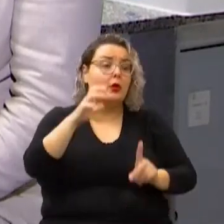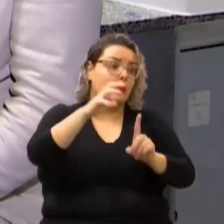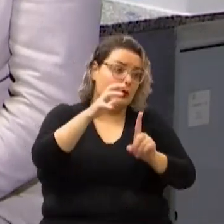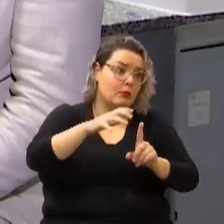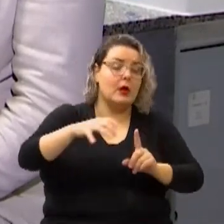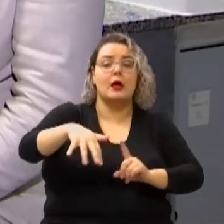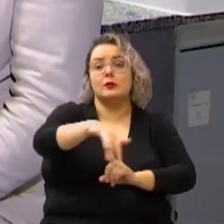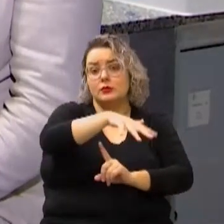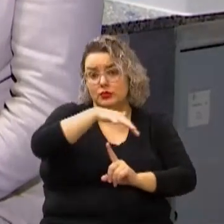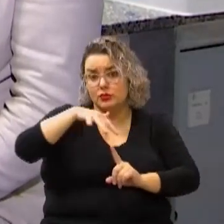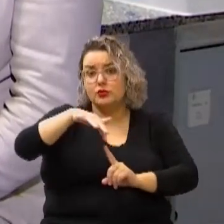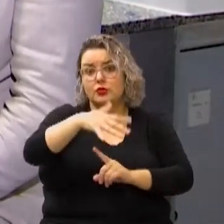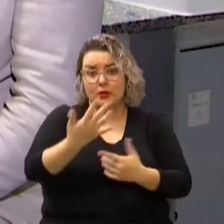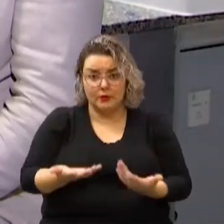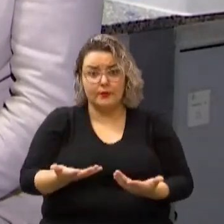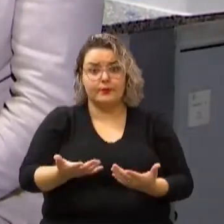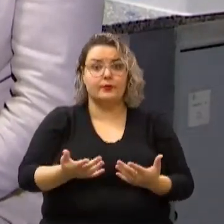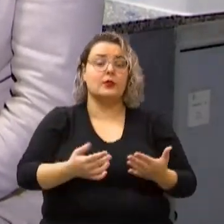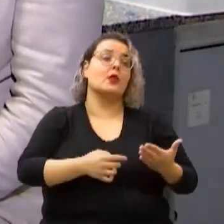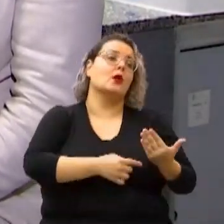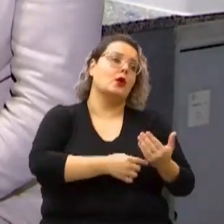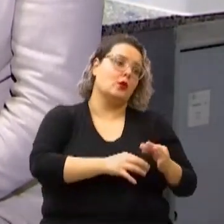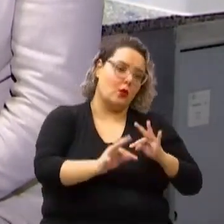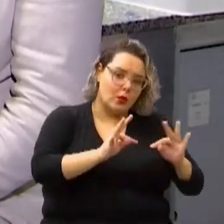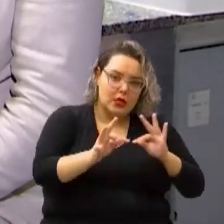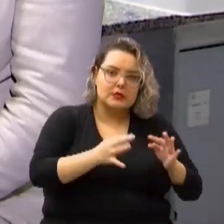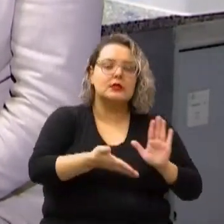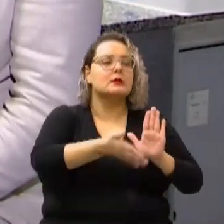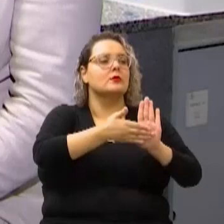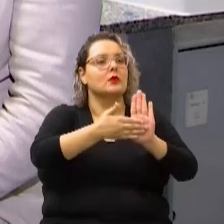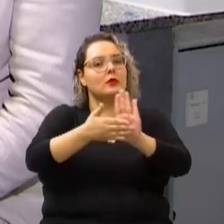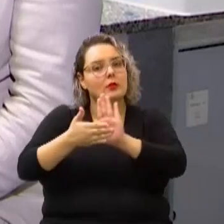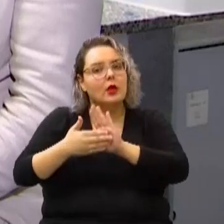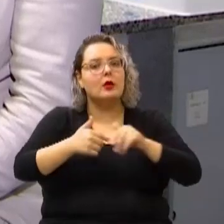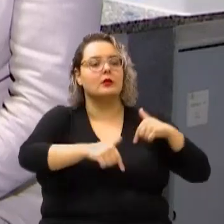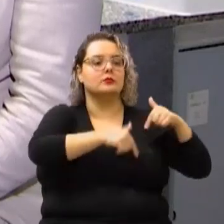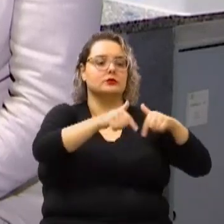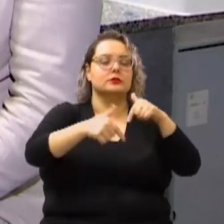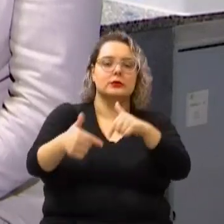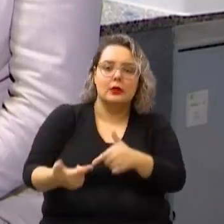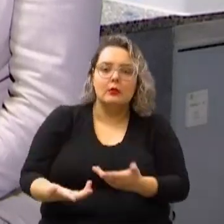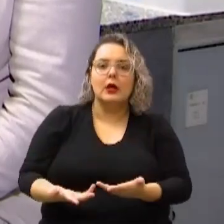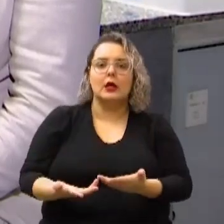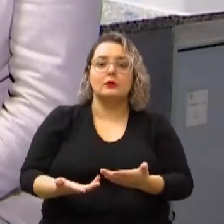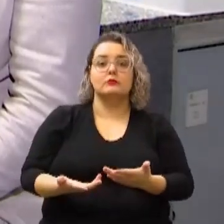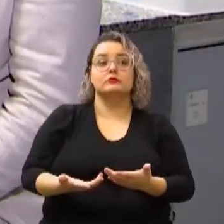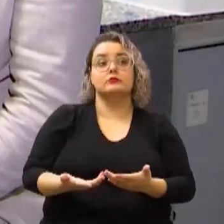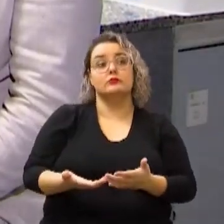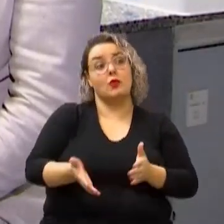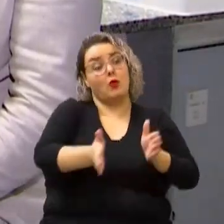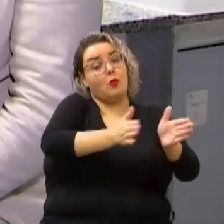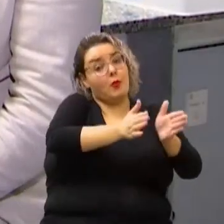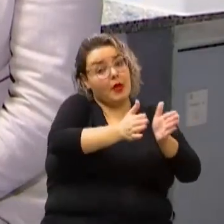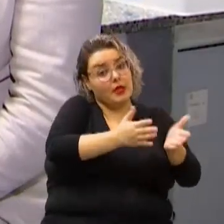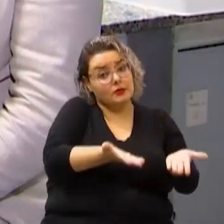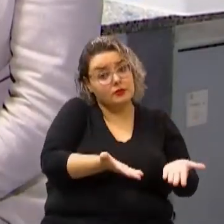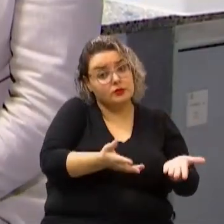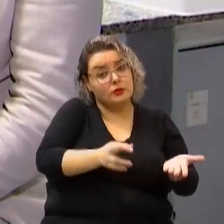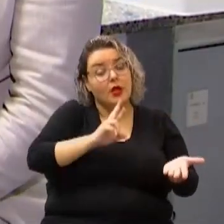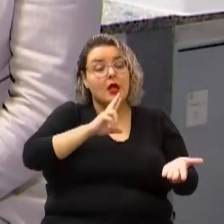isso gera um impacto ambiental que, com as técnicas que a gente tem proposto trabalhar, buscam, de um